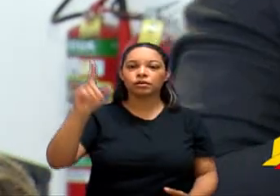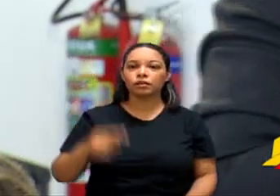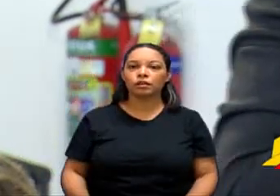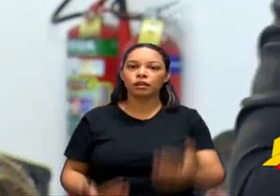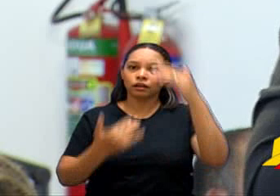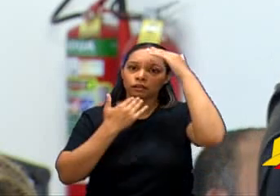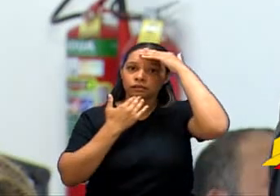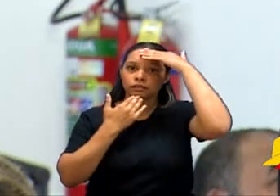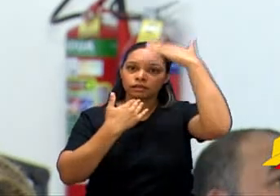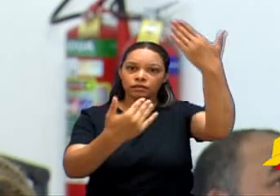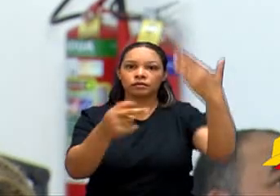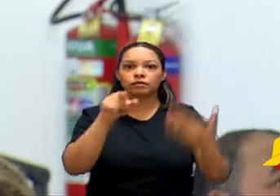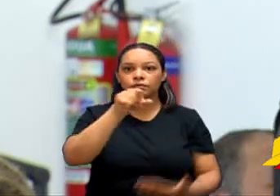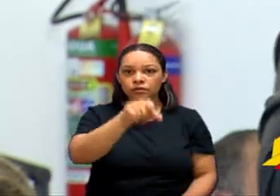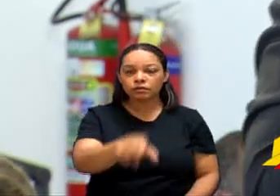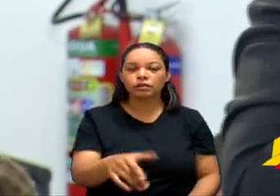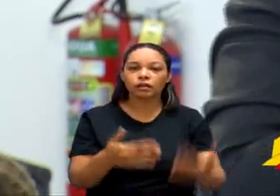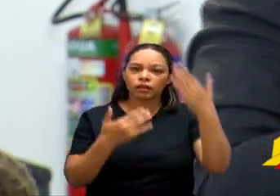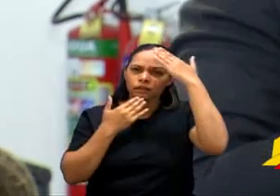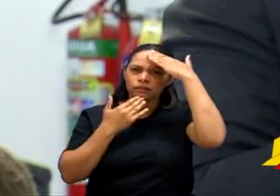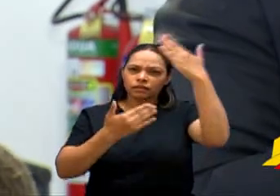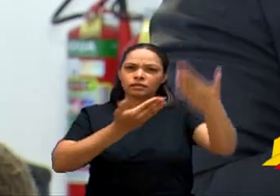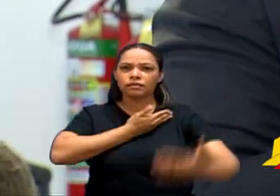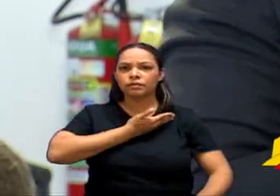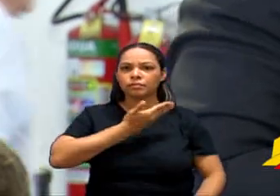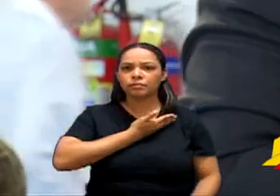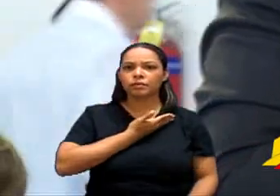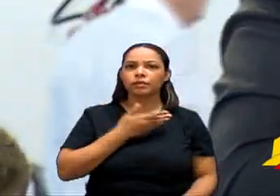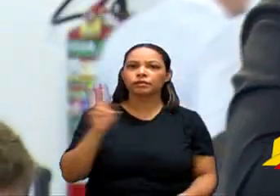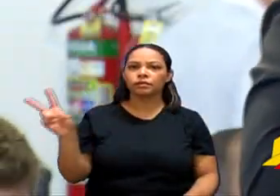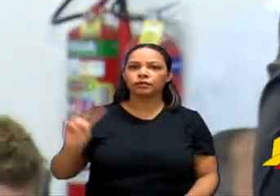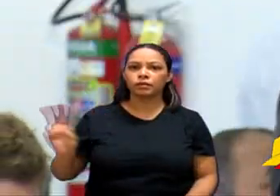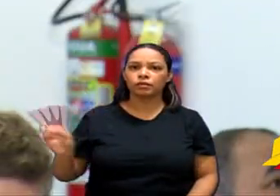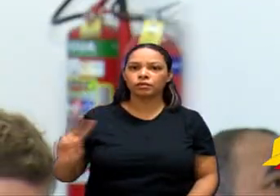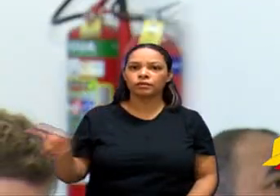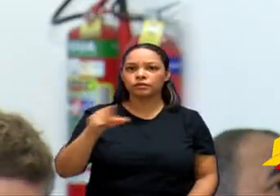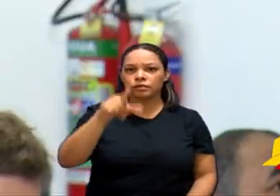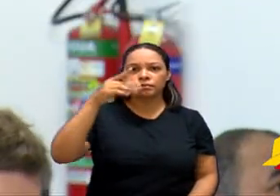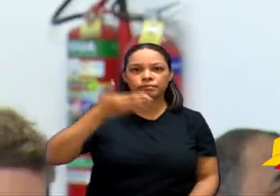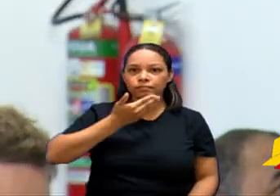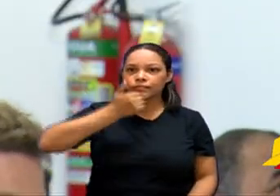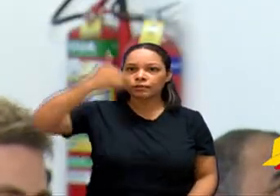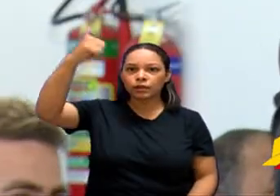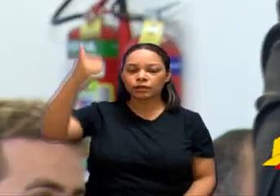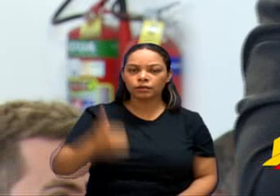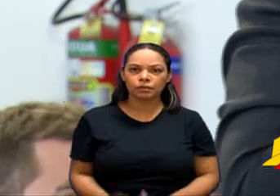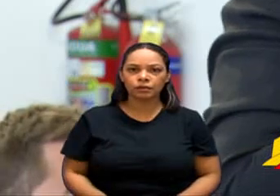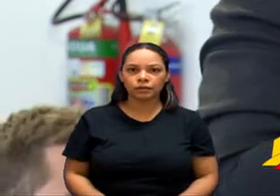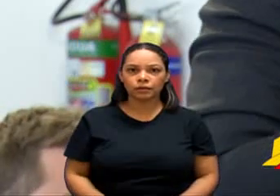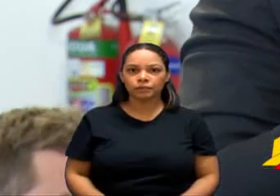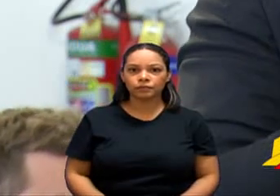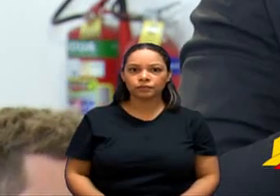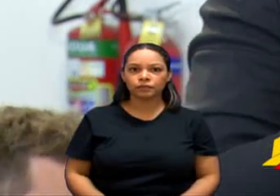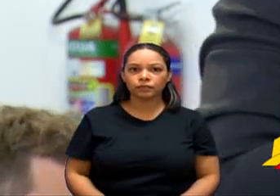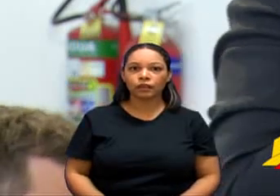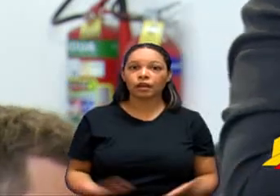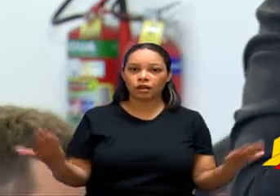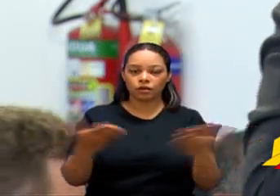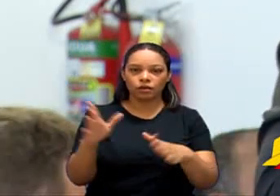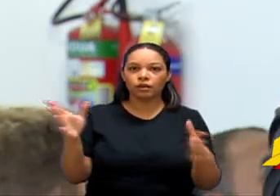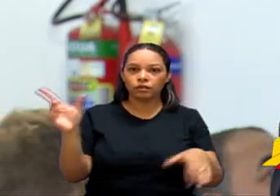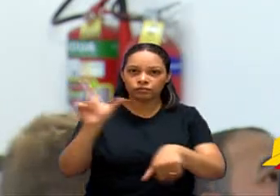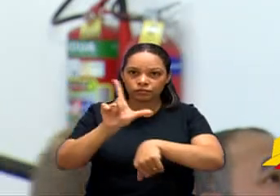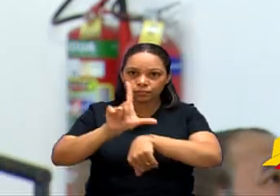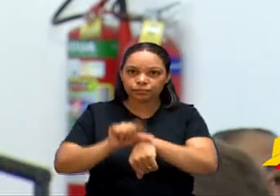Excelência, um grande amigo e um excelente vereador. Obrigado, vereador. Eu cedo o meu tempo, João, vou ser breve.